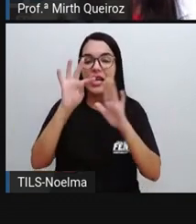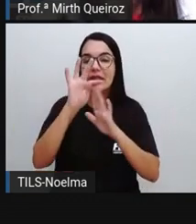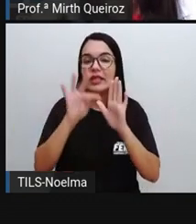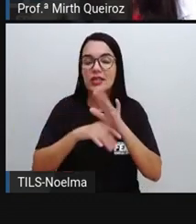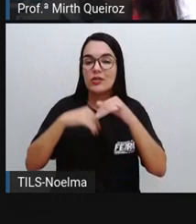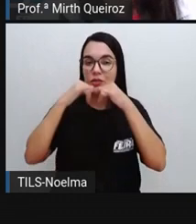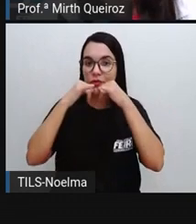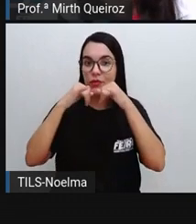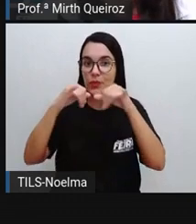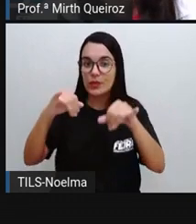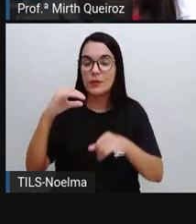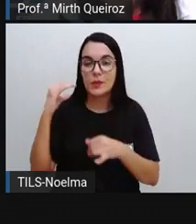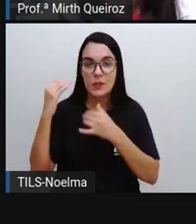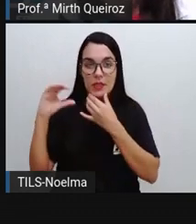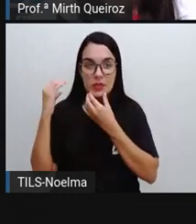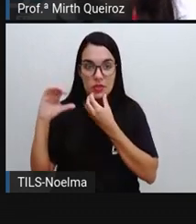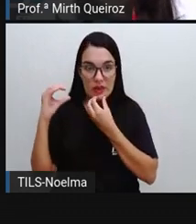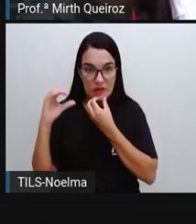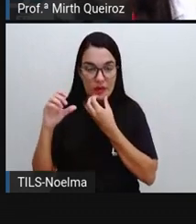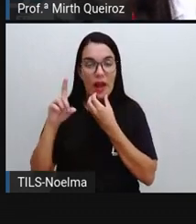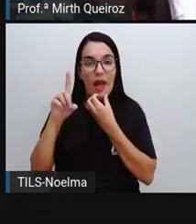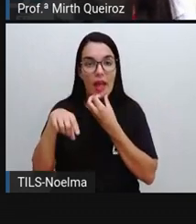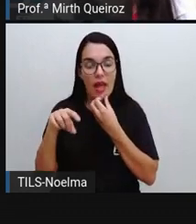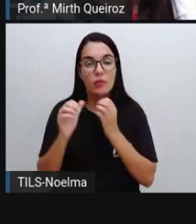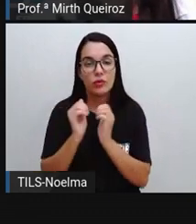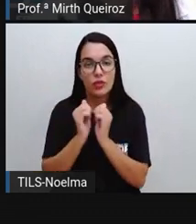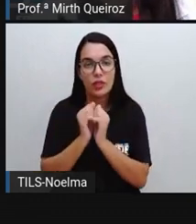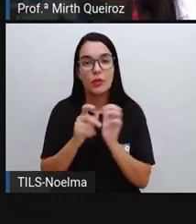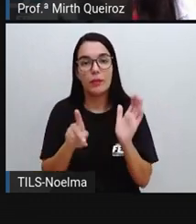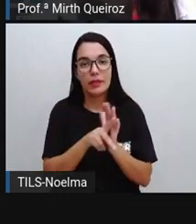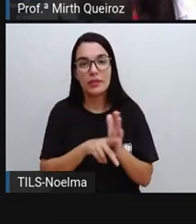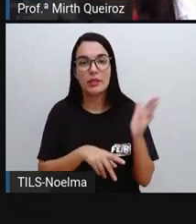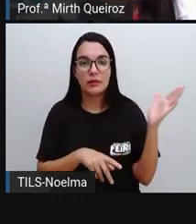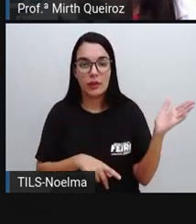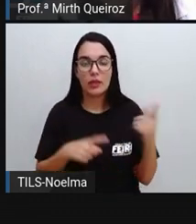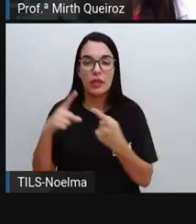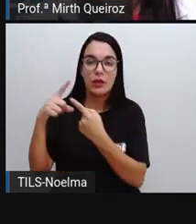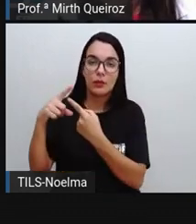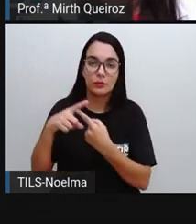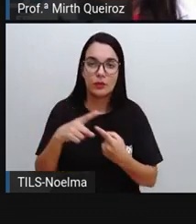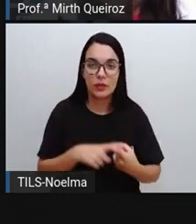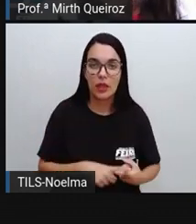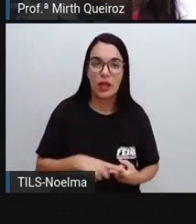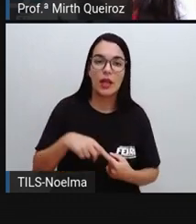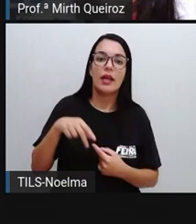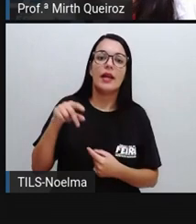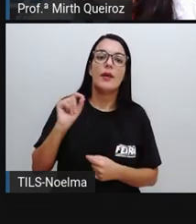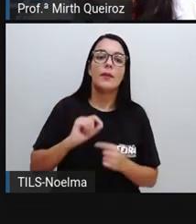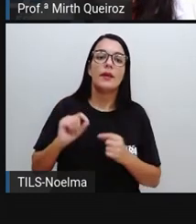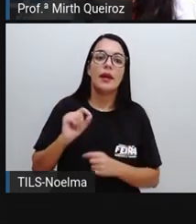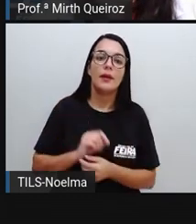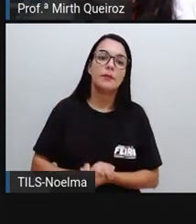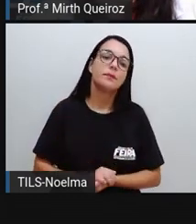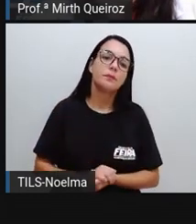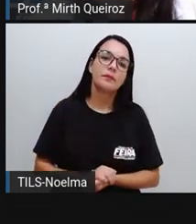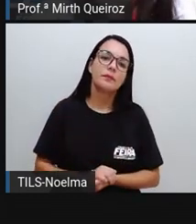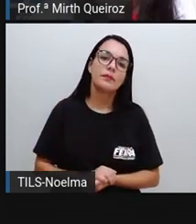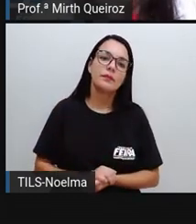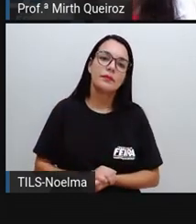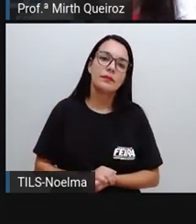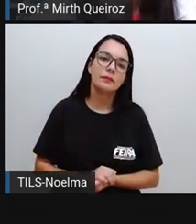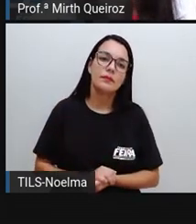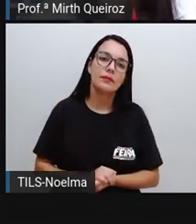E esse é o gênero, texto de divulgação científica. E o tipo de texto é um texto que...